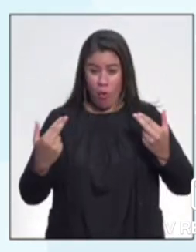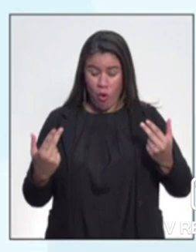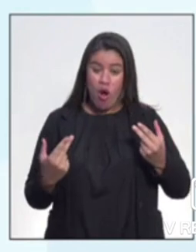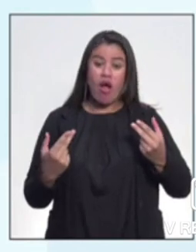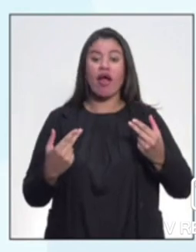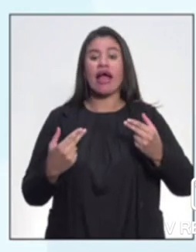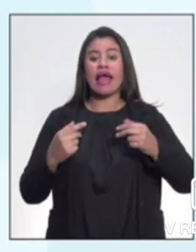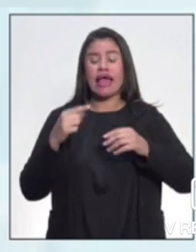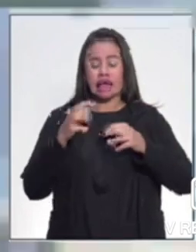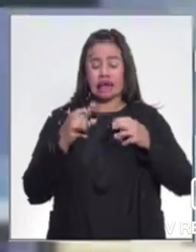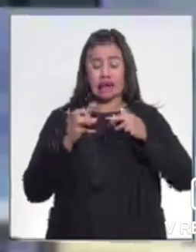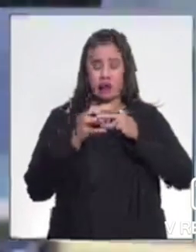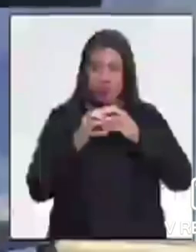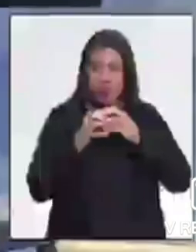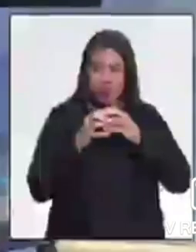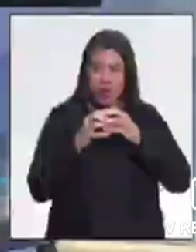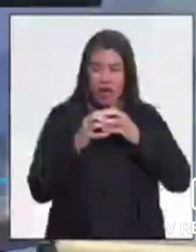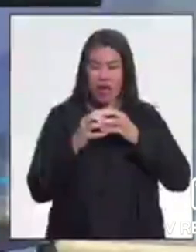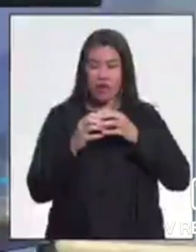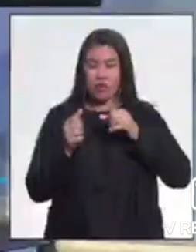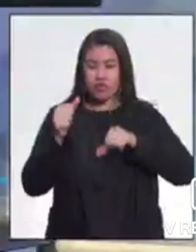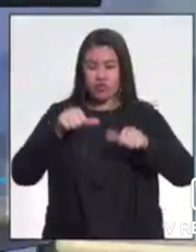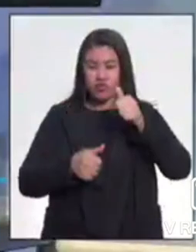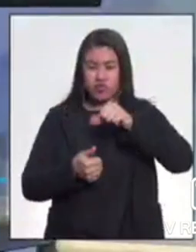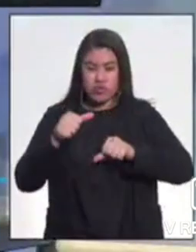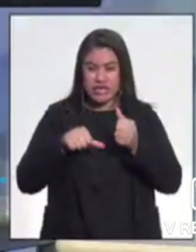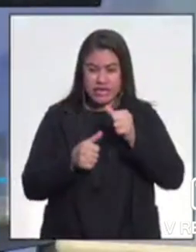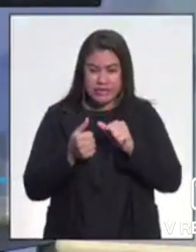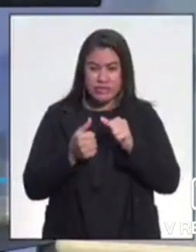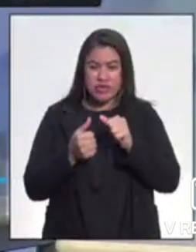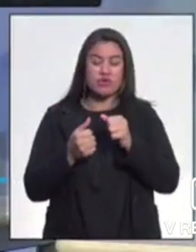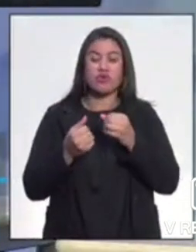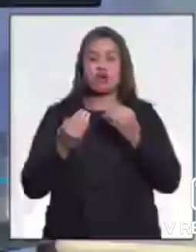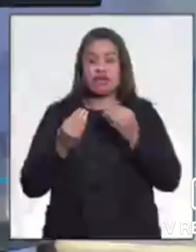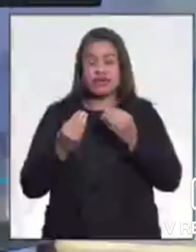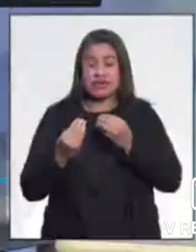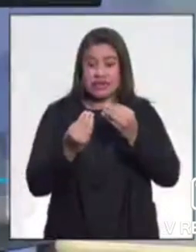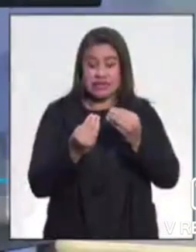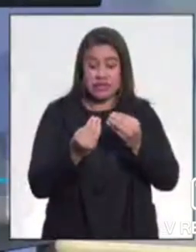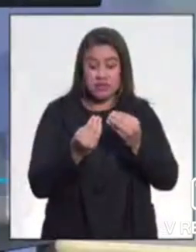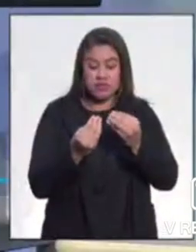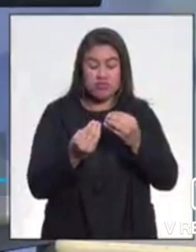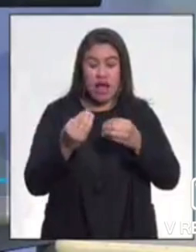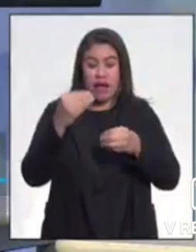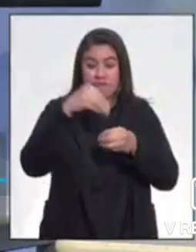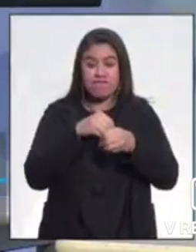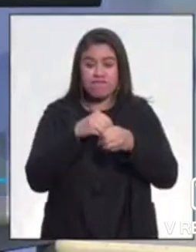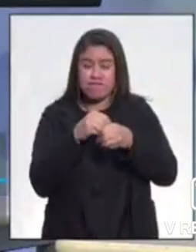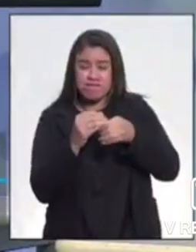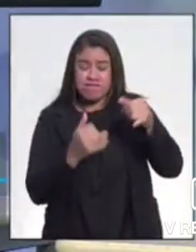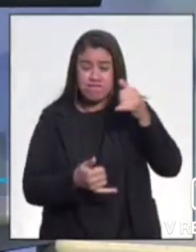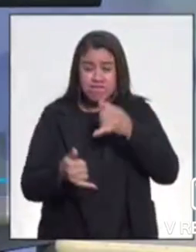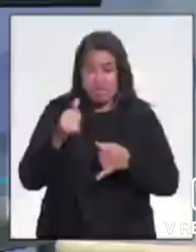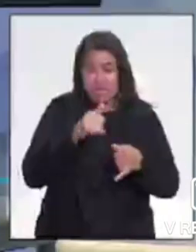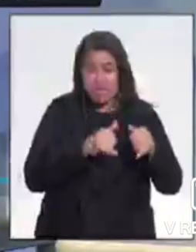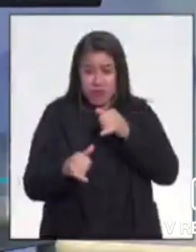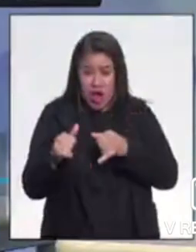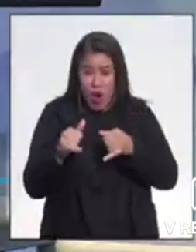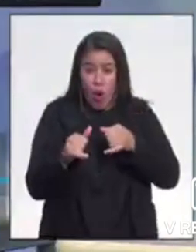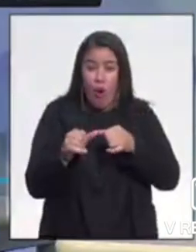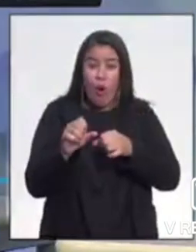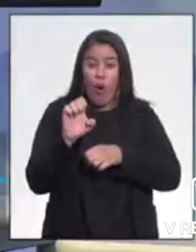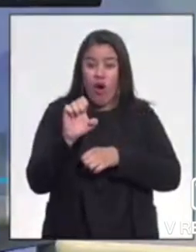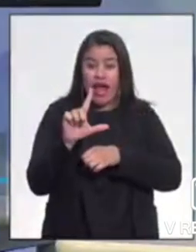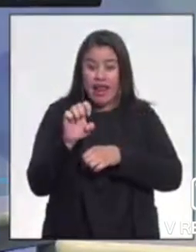eu pegar um elemento químico e fornecer energia para ele, esse elétron da